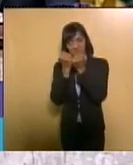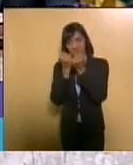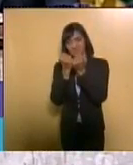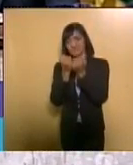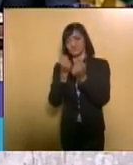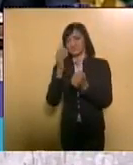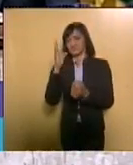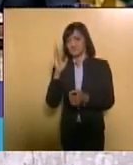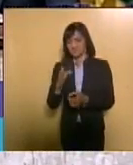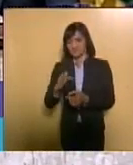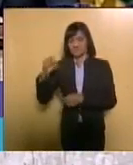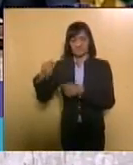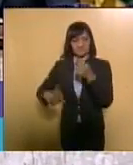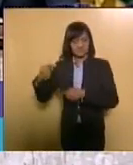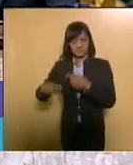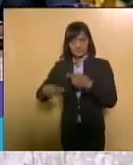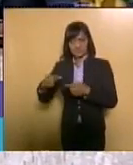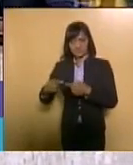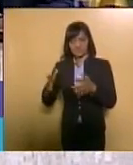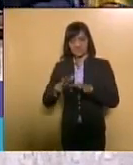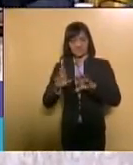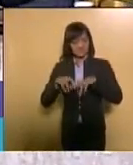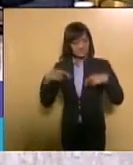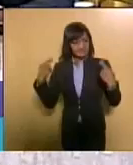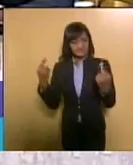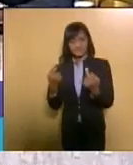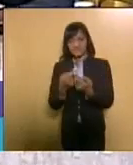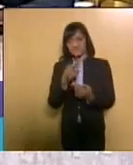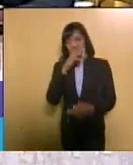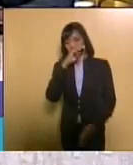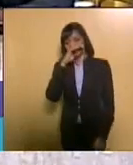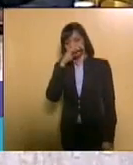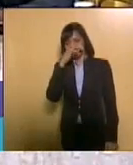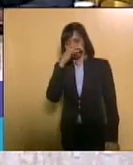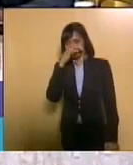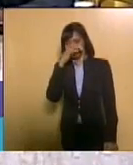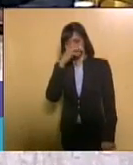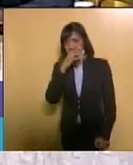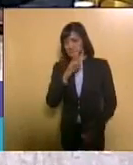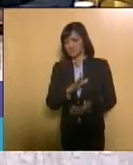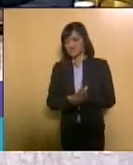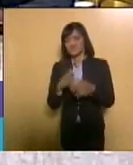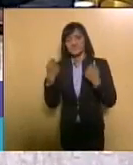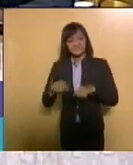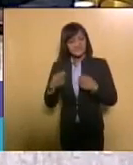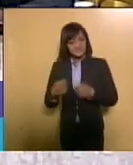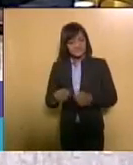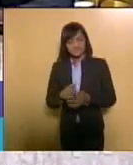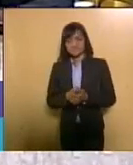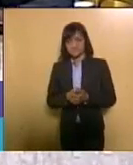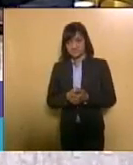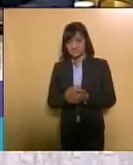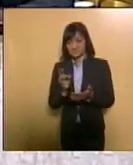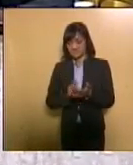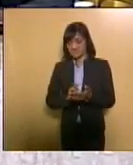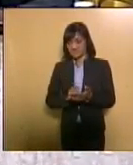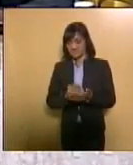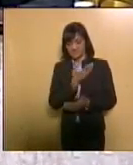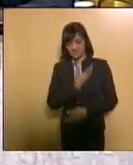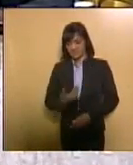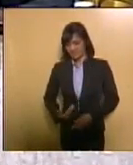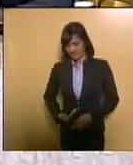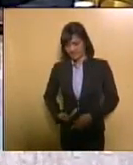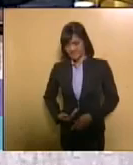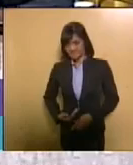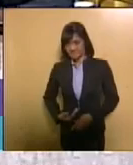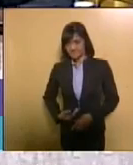precisamos de uma política integrada essas reuniões que a d Carina já colocou pra gente precisa com esses setores coordenados pelo vereador que é